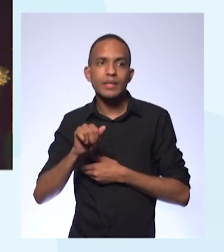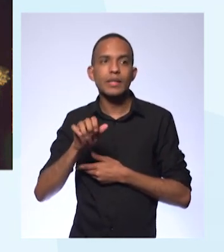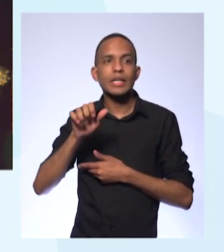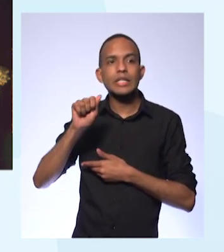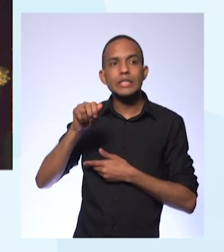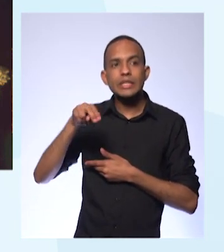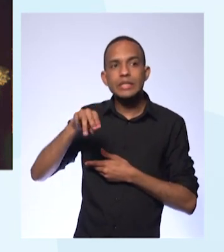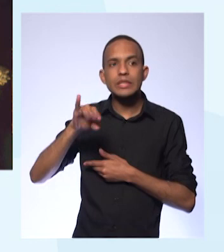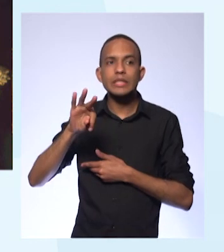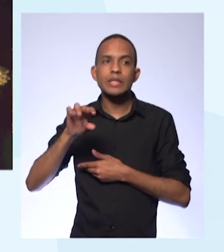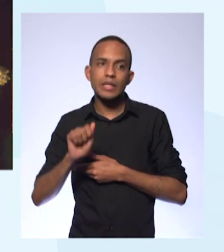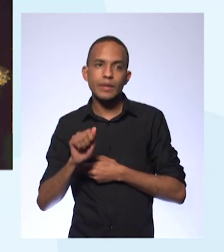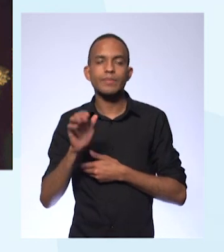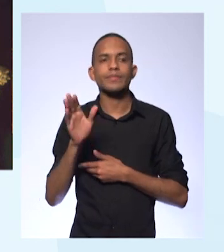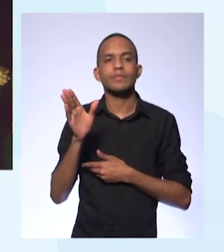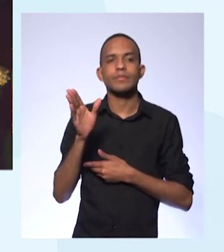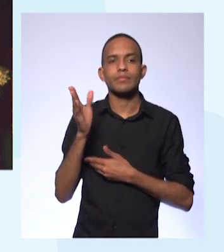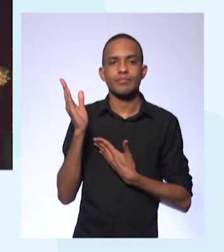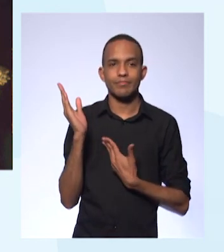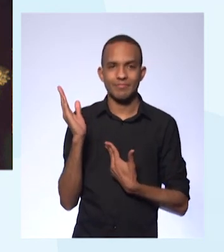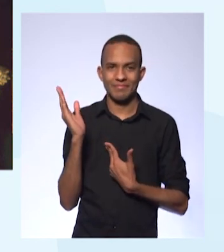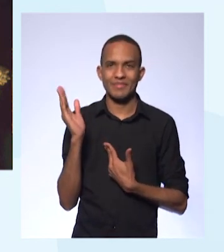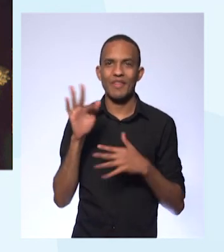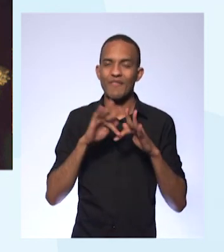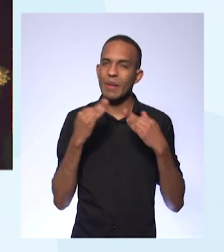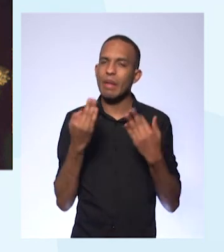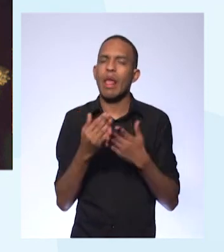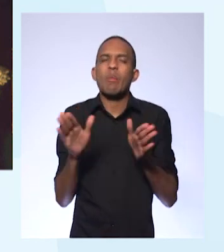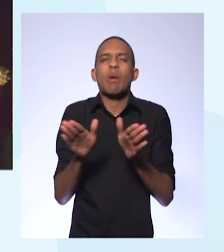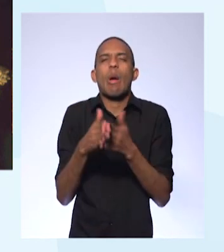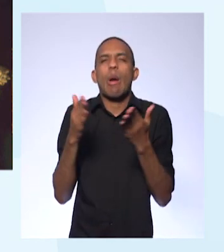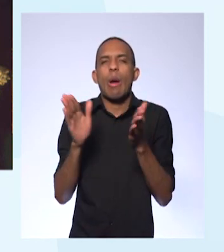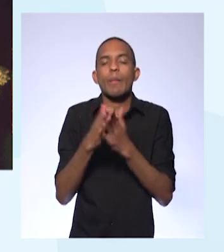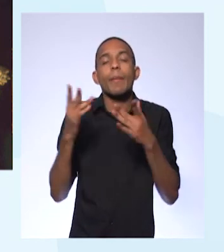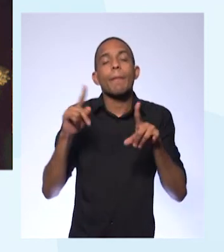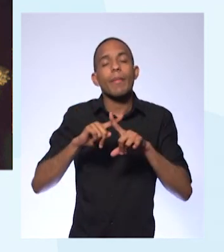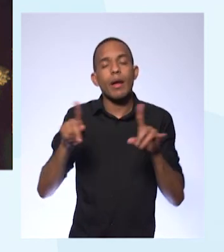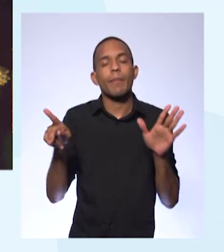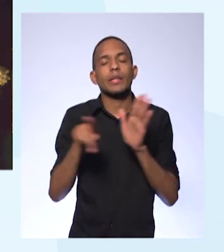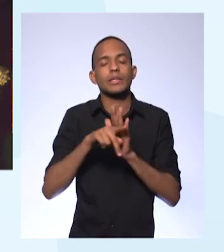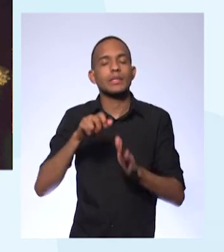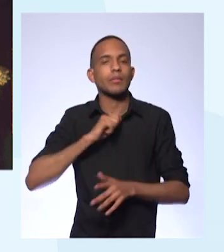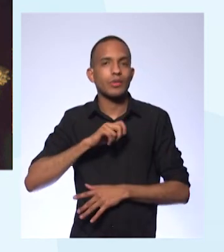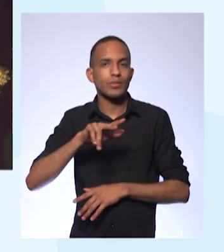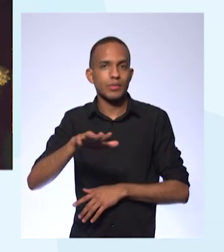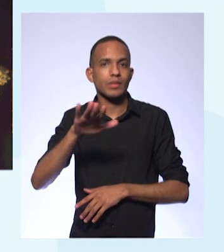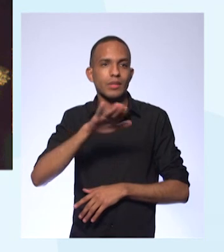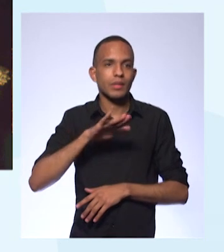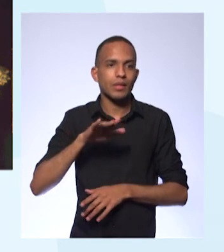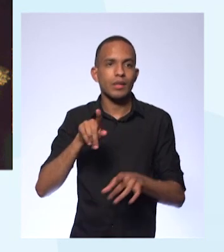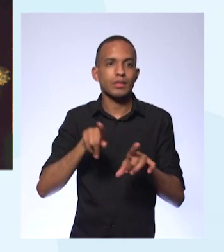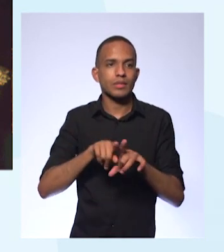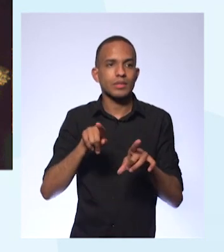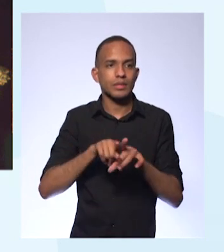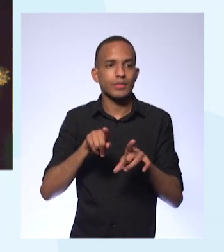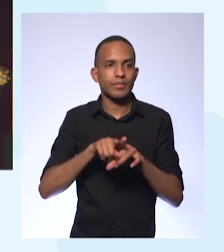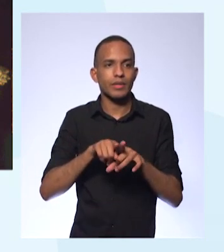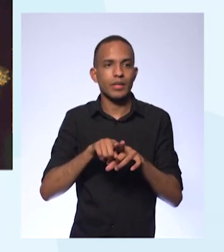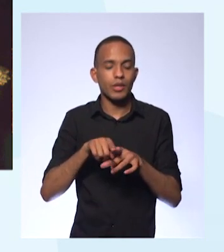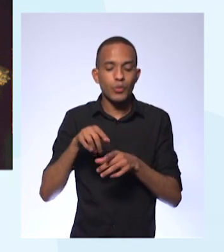Jesus Ribeiro da Silva. Nasceu em uma família pobre de descendência portuguesa açoriana, pastores e pescadores